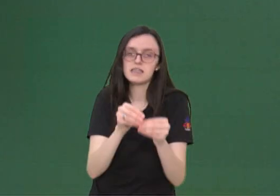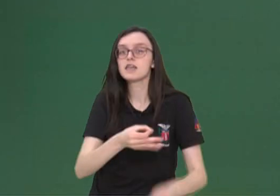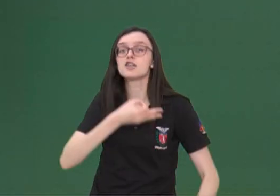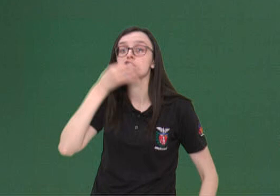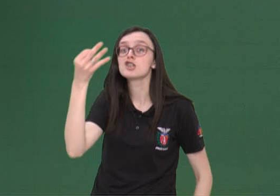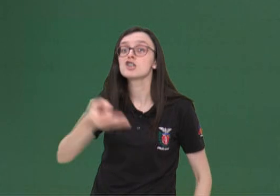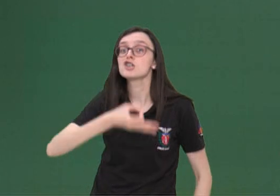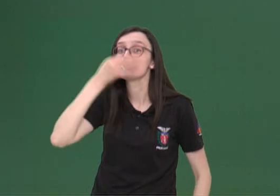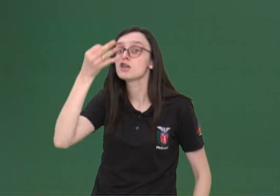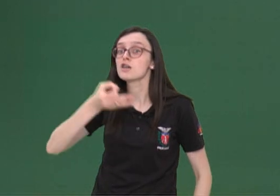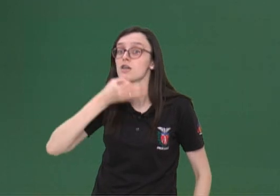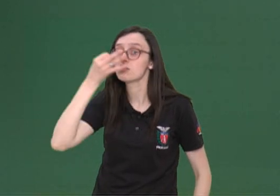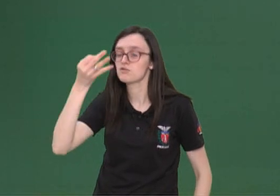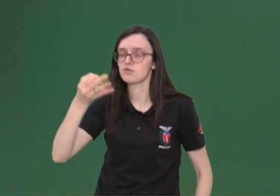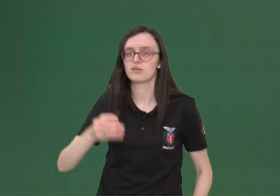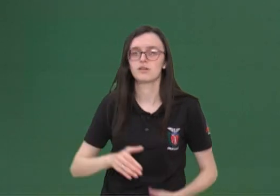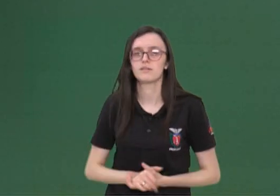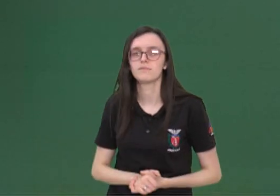ok?